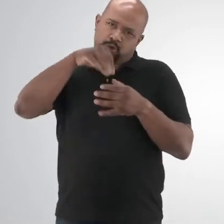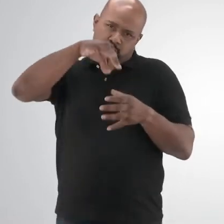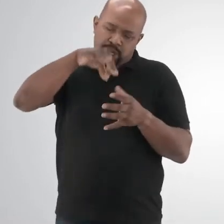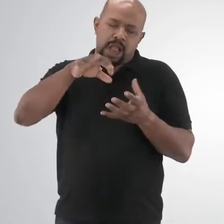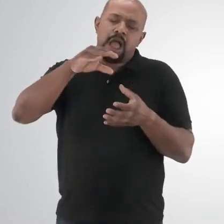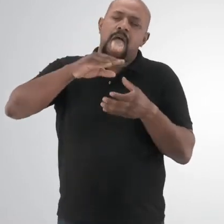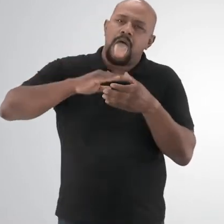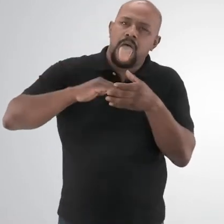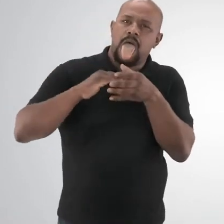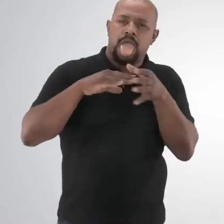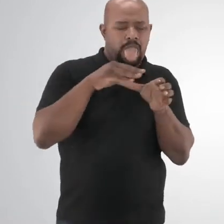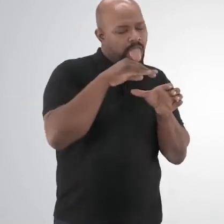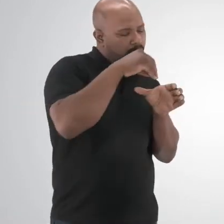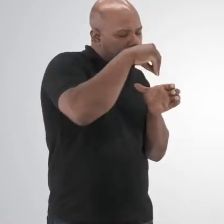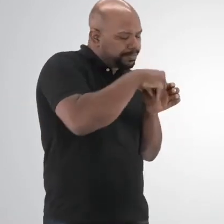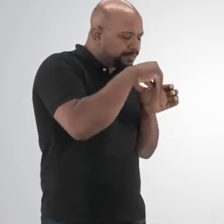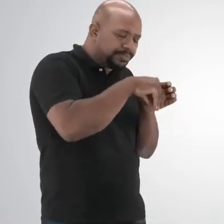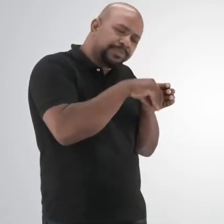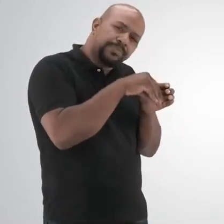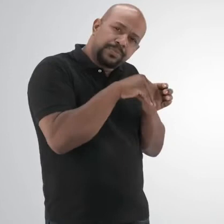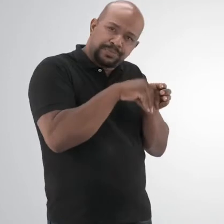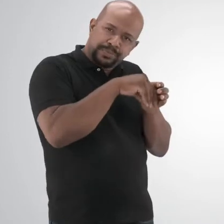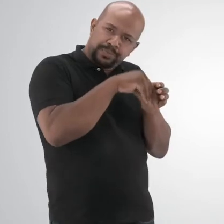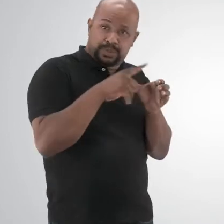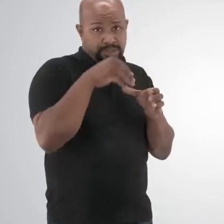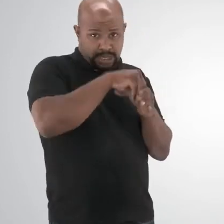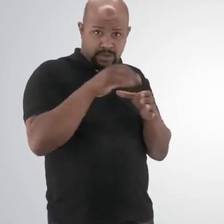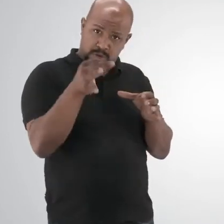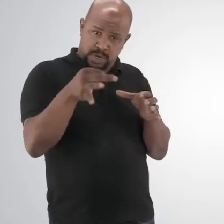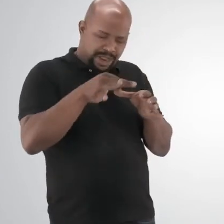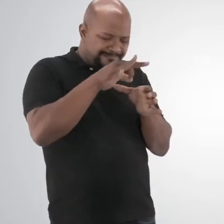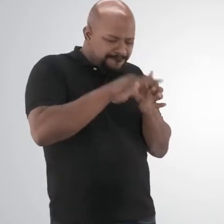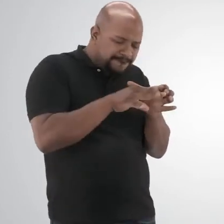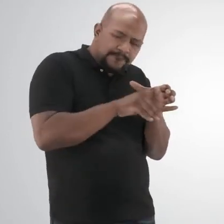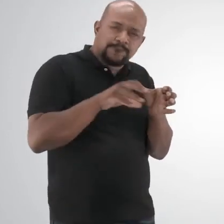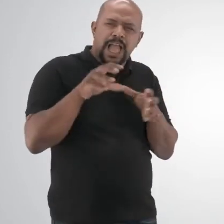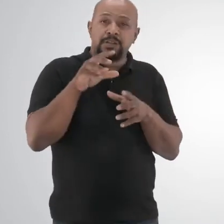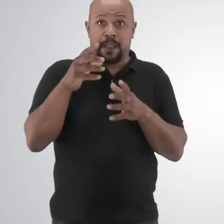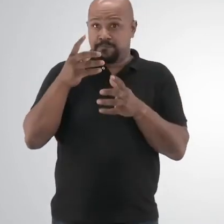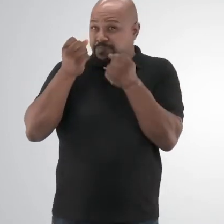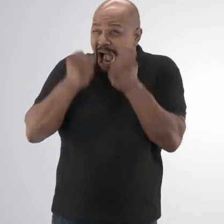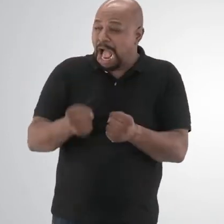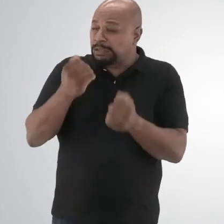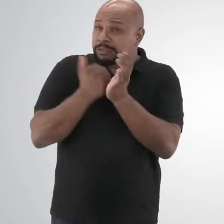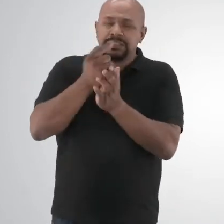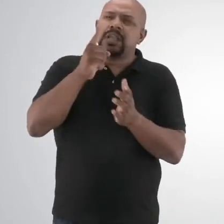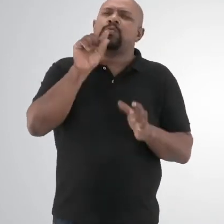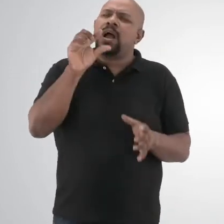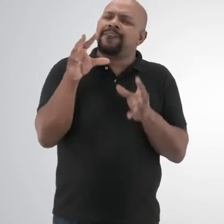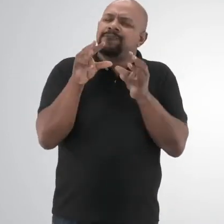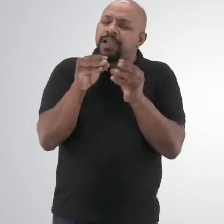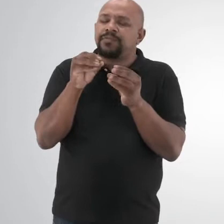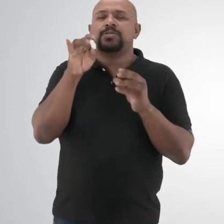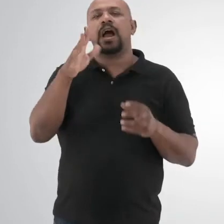vai molhar ele aqui dentro desse chazinho de camomila concentrado, tá? Vai tirar um pouco o excesso e